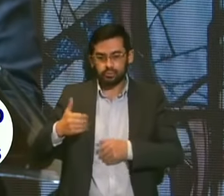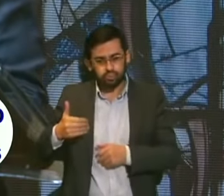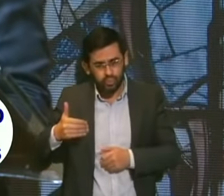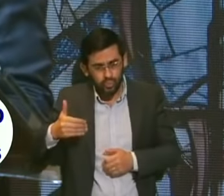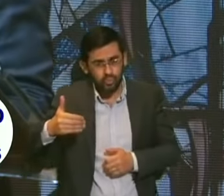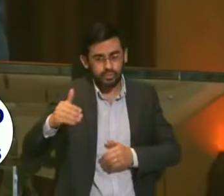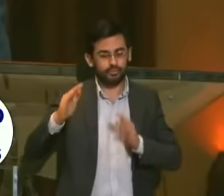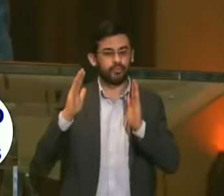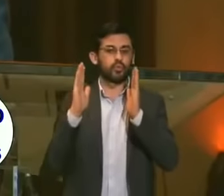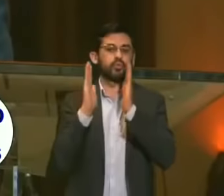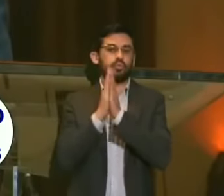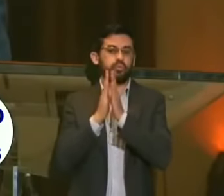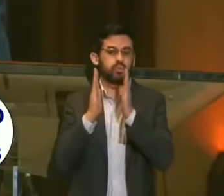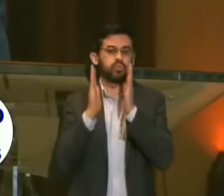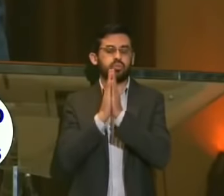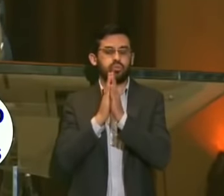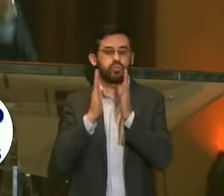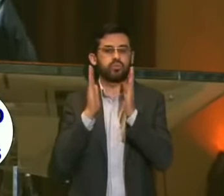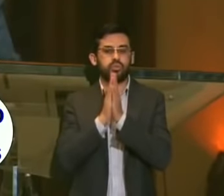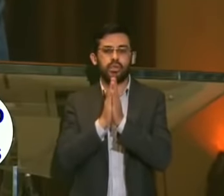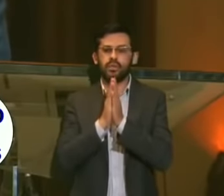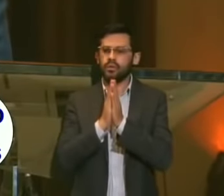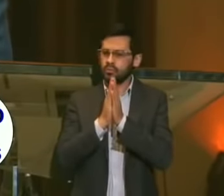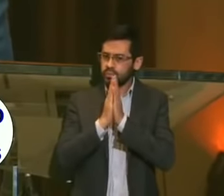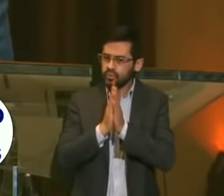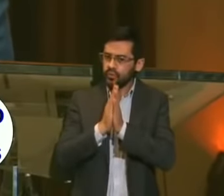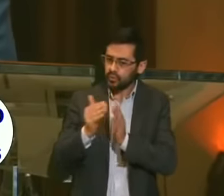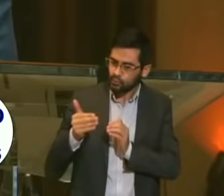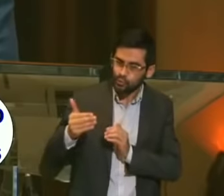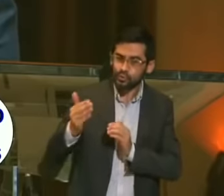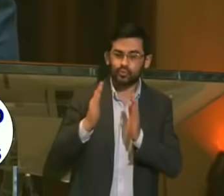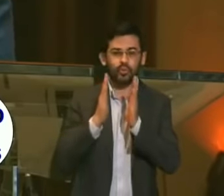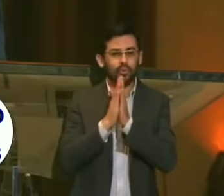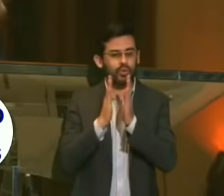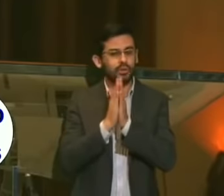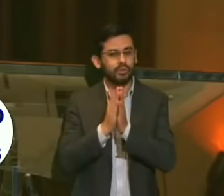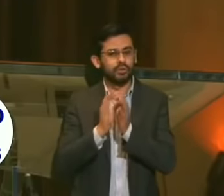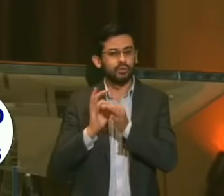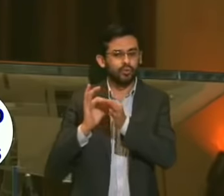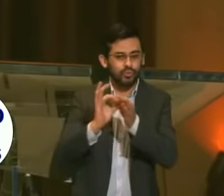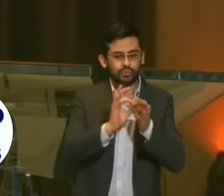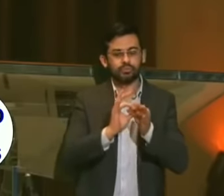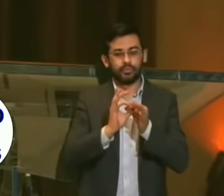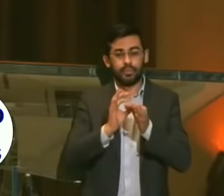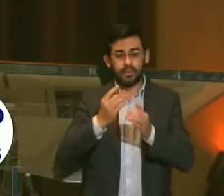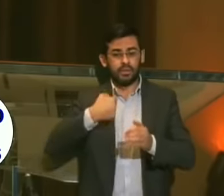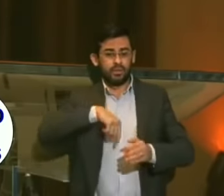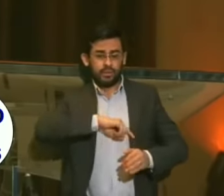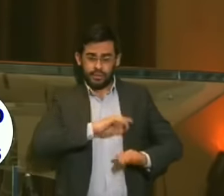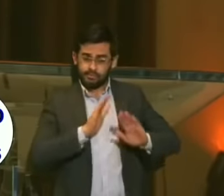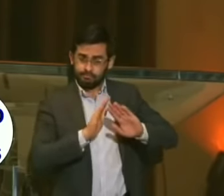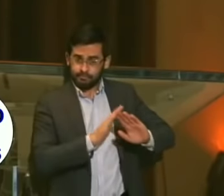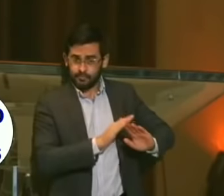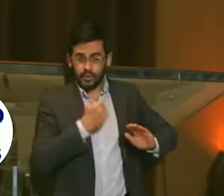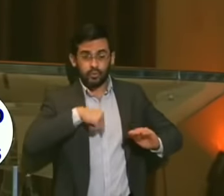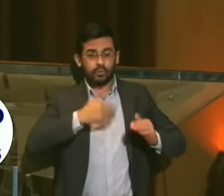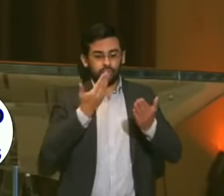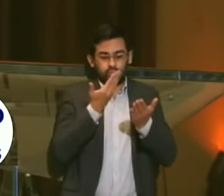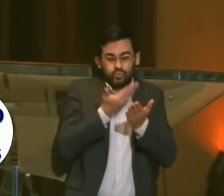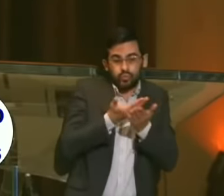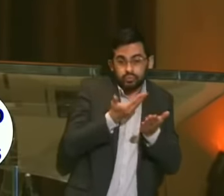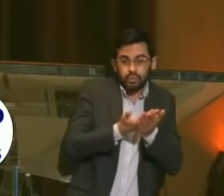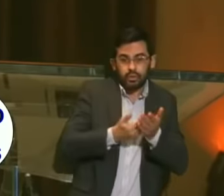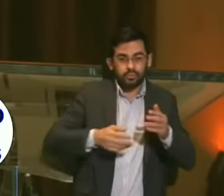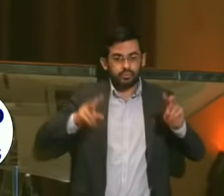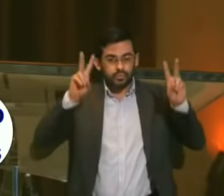continuar batalhando, tá? Então continua nessa batalha. Mas nós temos estudado aqui durante essa campanha,